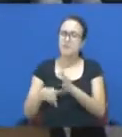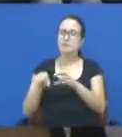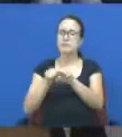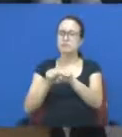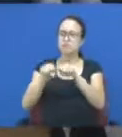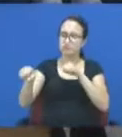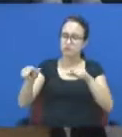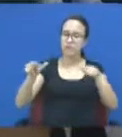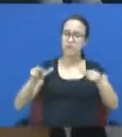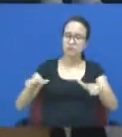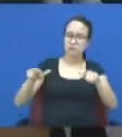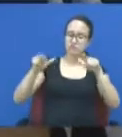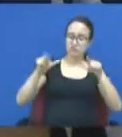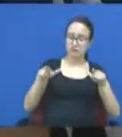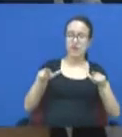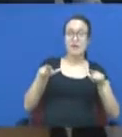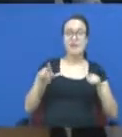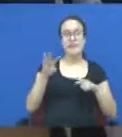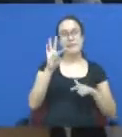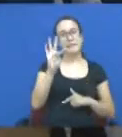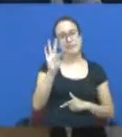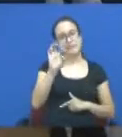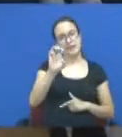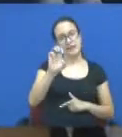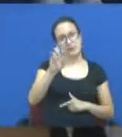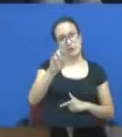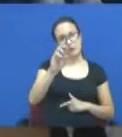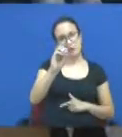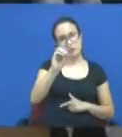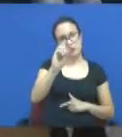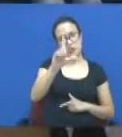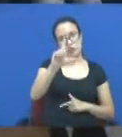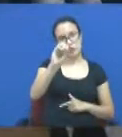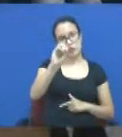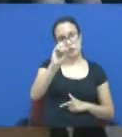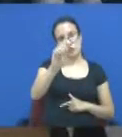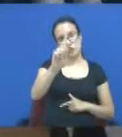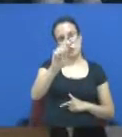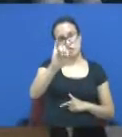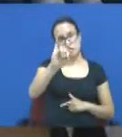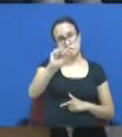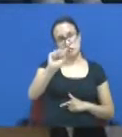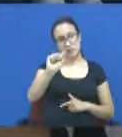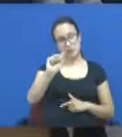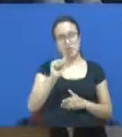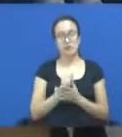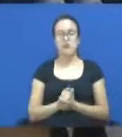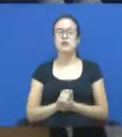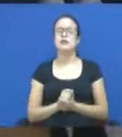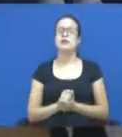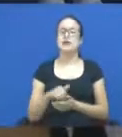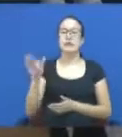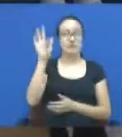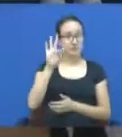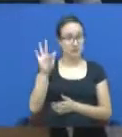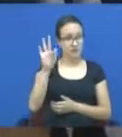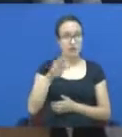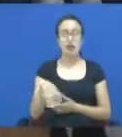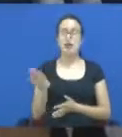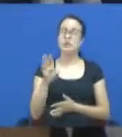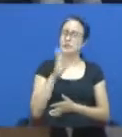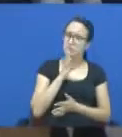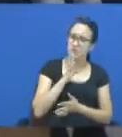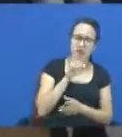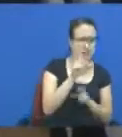ensinou teologia na Universidade de Wittenberg. Nessa época, começou a tornar-se bastante conhecido. Uma